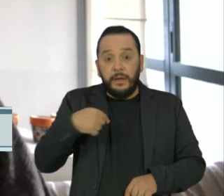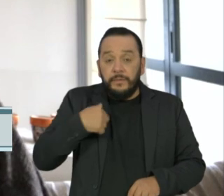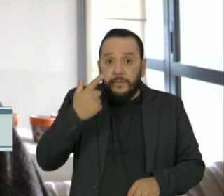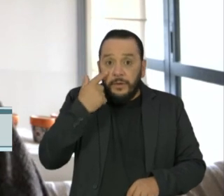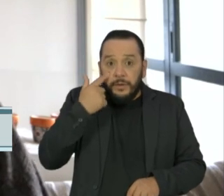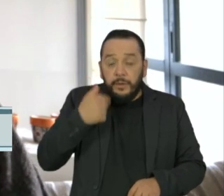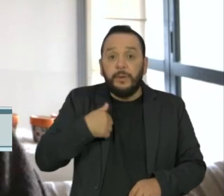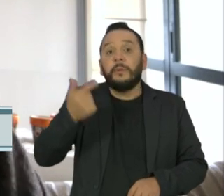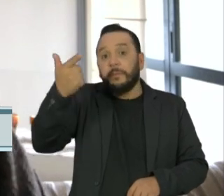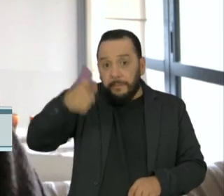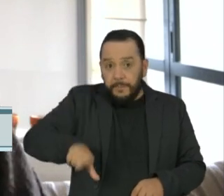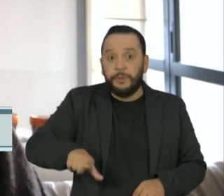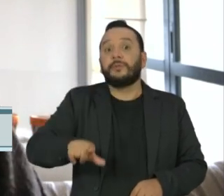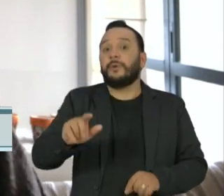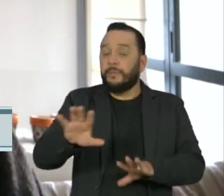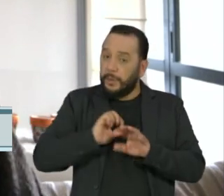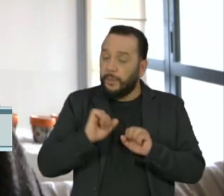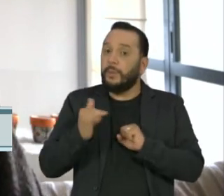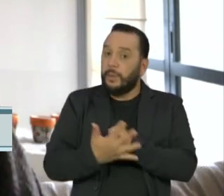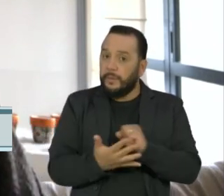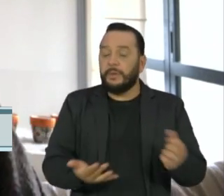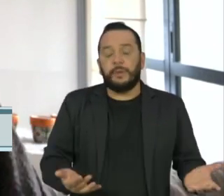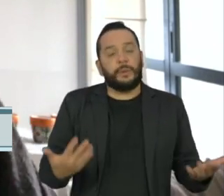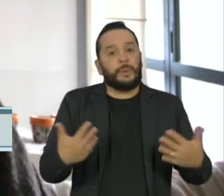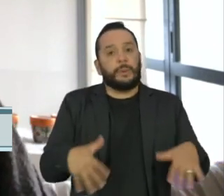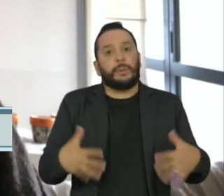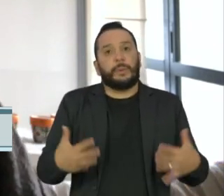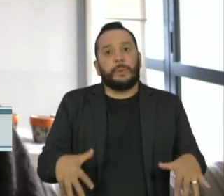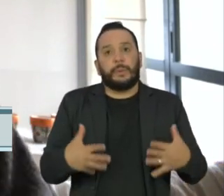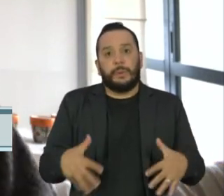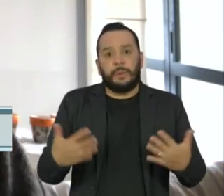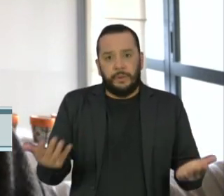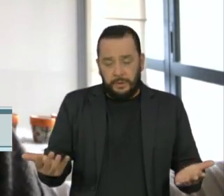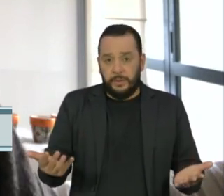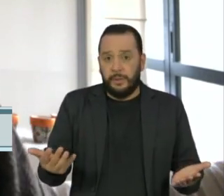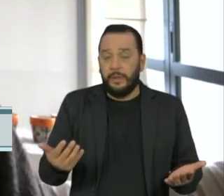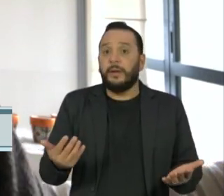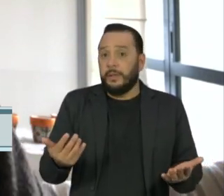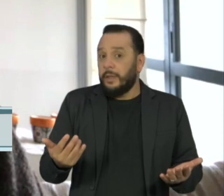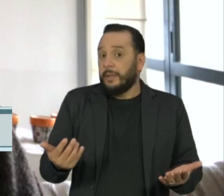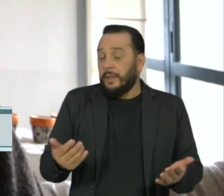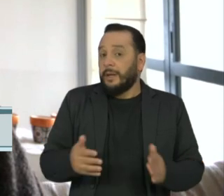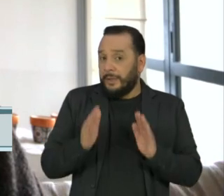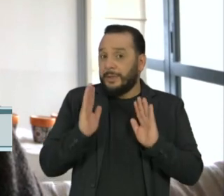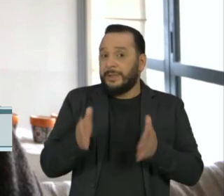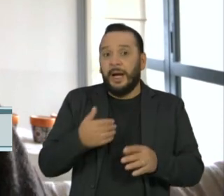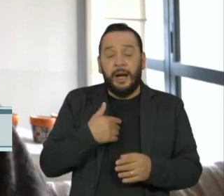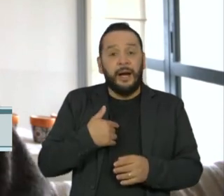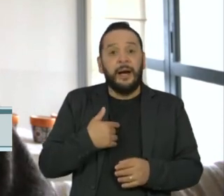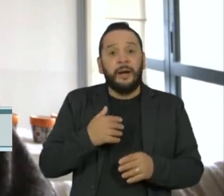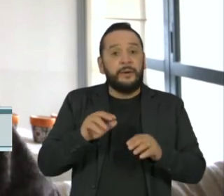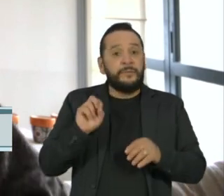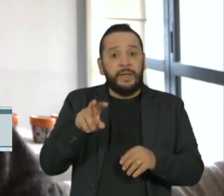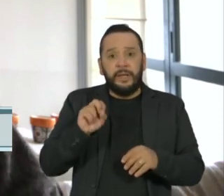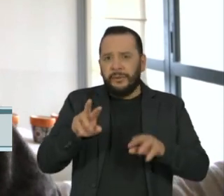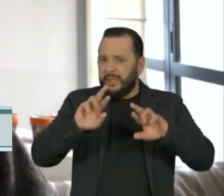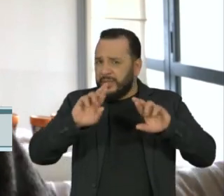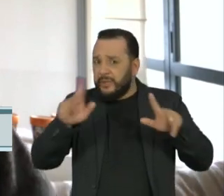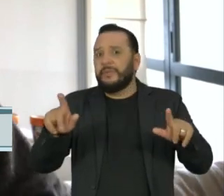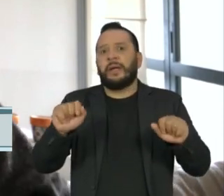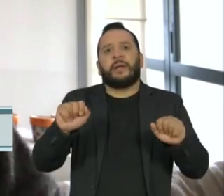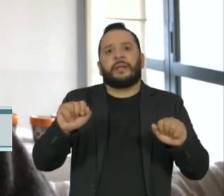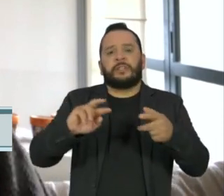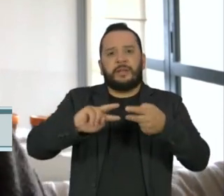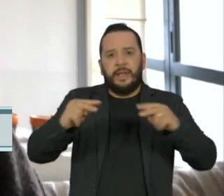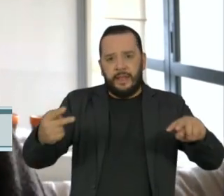o vírus, ele foi reinternado, e esse vírus redetectado, na verdade, eu não diria que foi redetectado, porque foi um vírus distinto, né? Mas essa redetecção de um